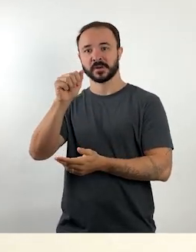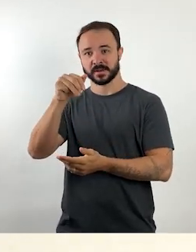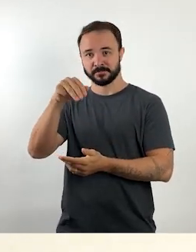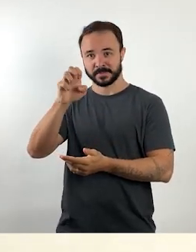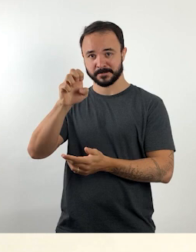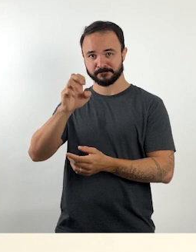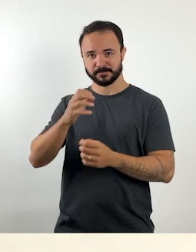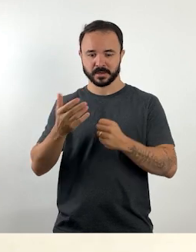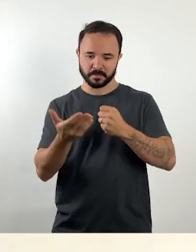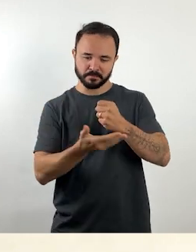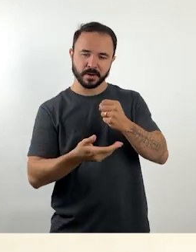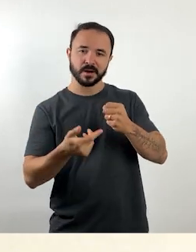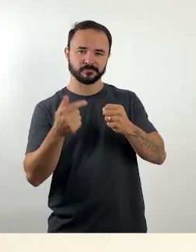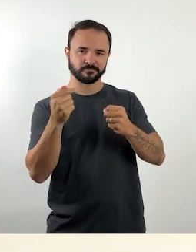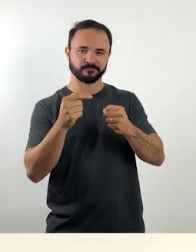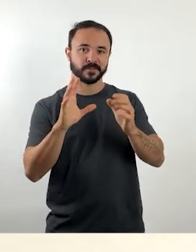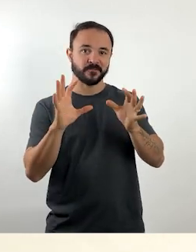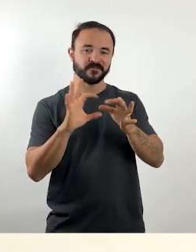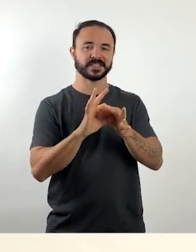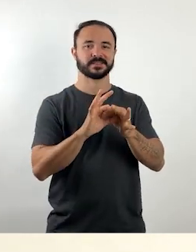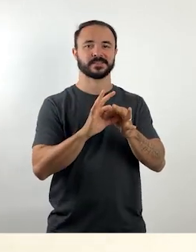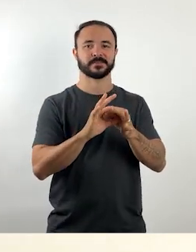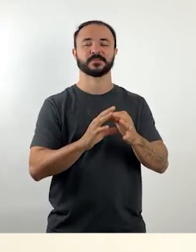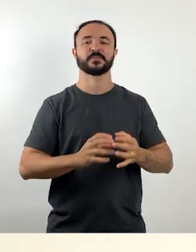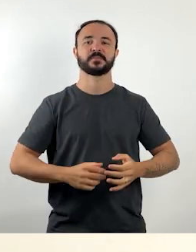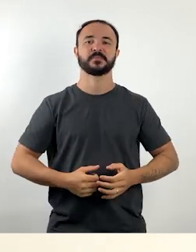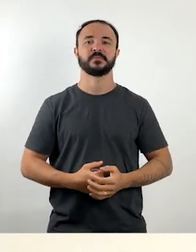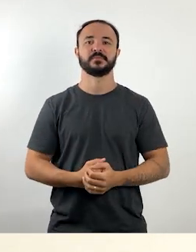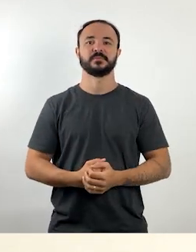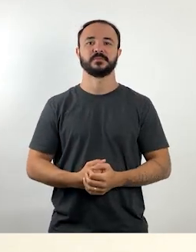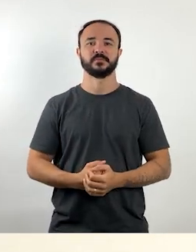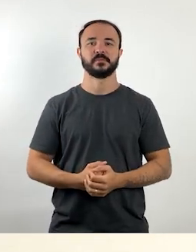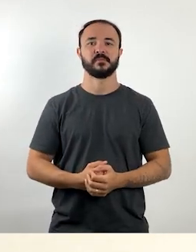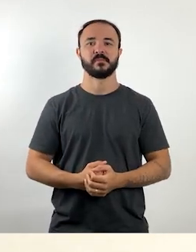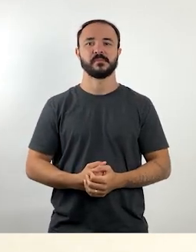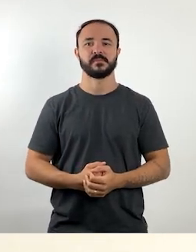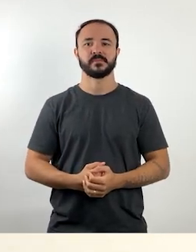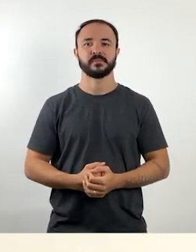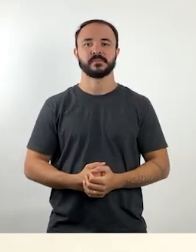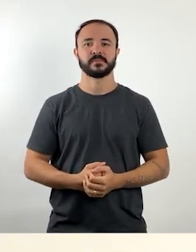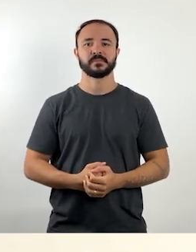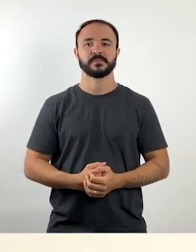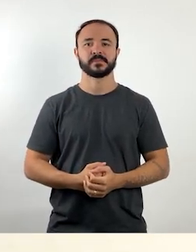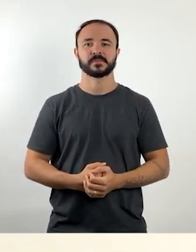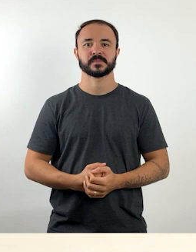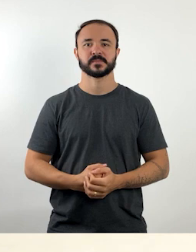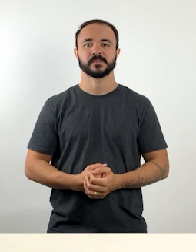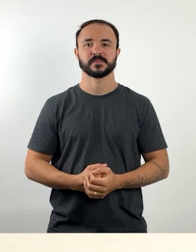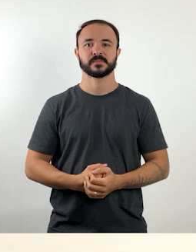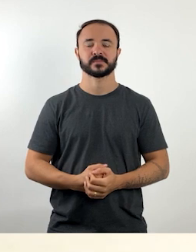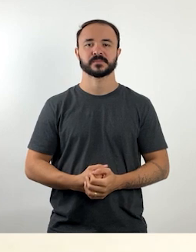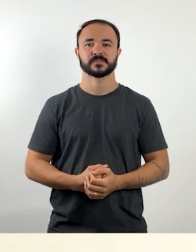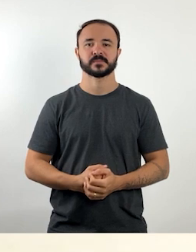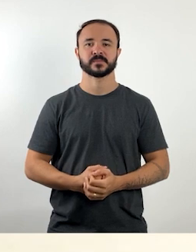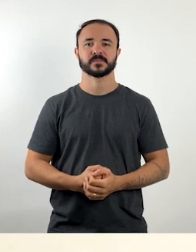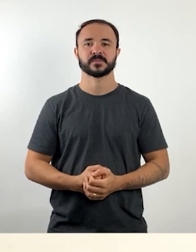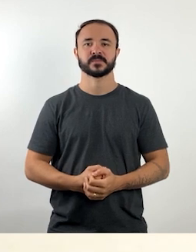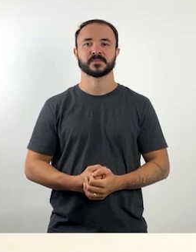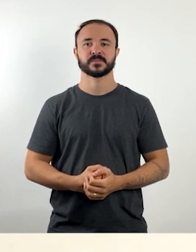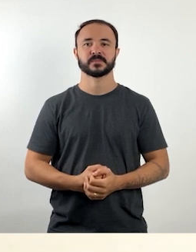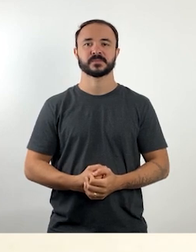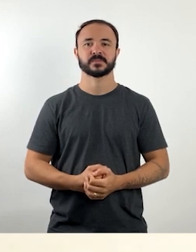fixar aqui. Tá? E coloco junto, já próximo aqui no terceiro